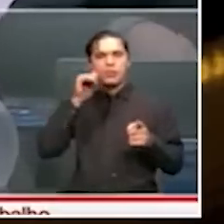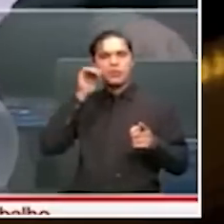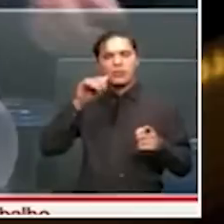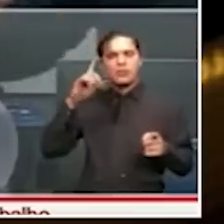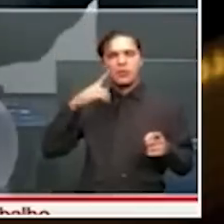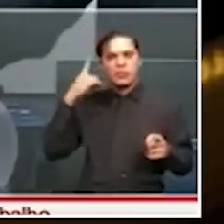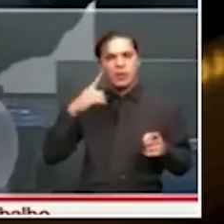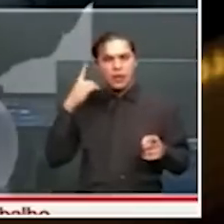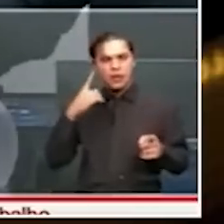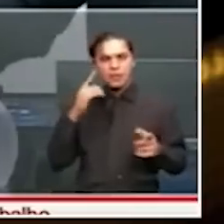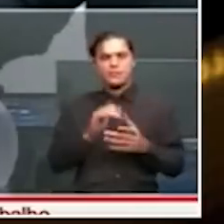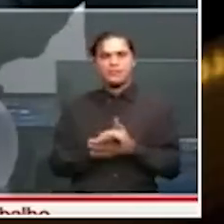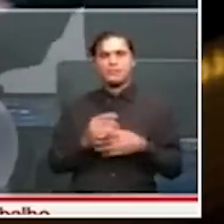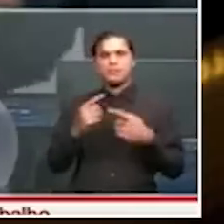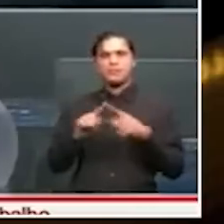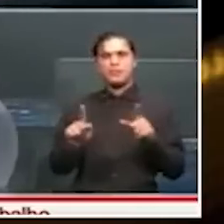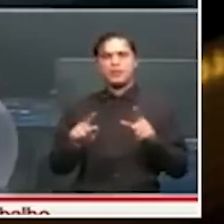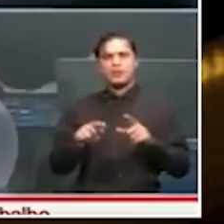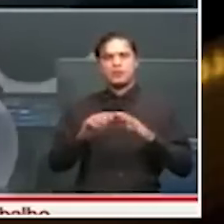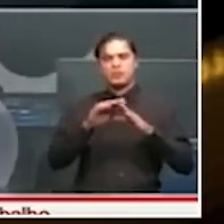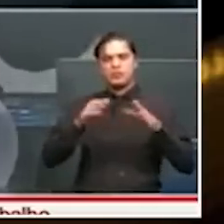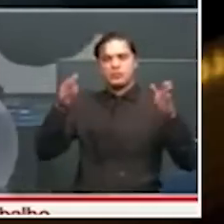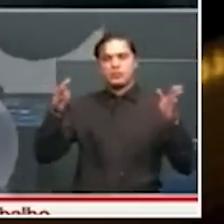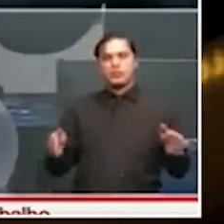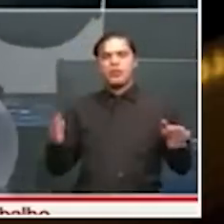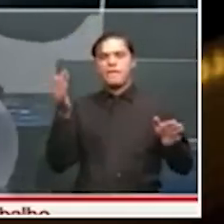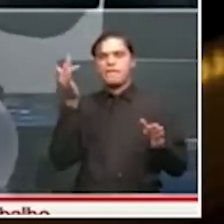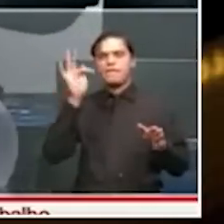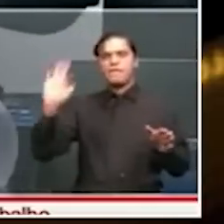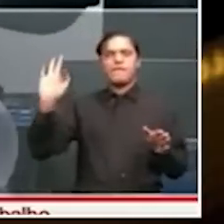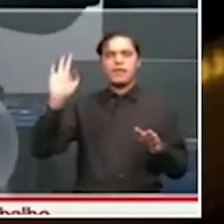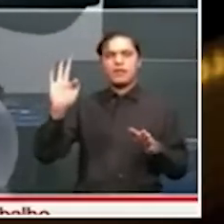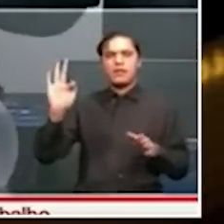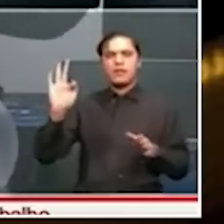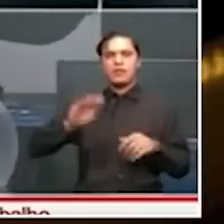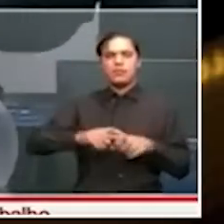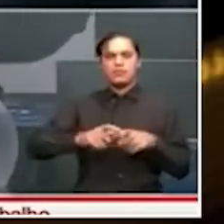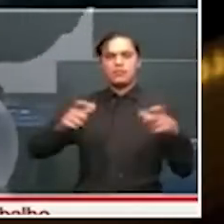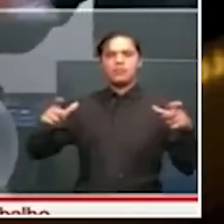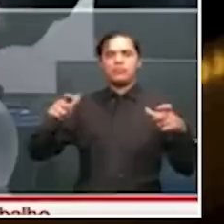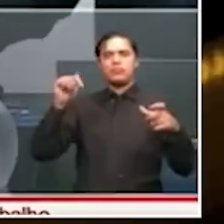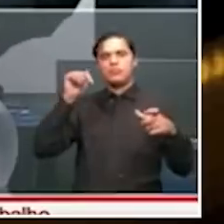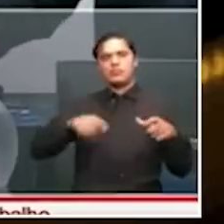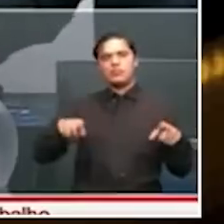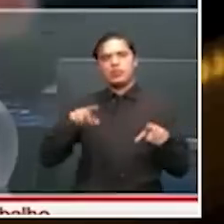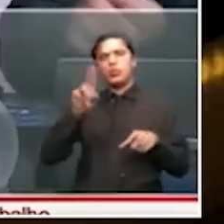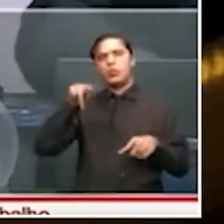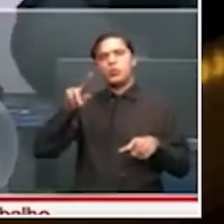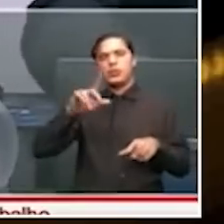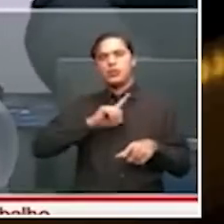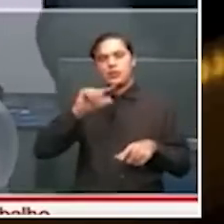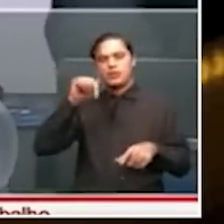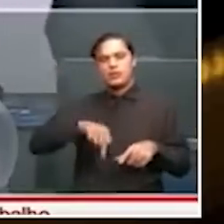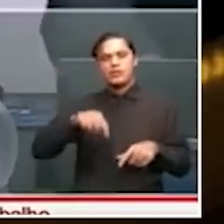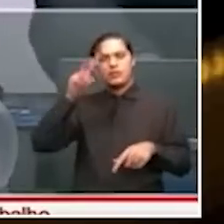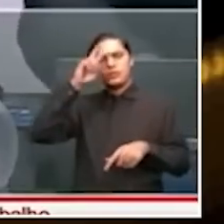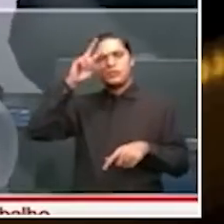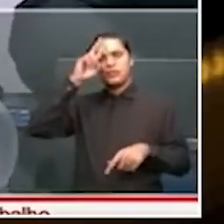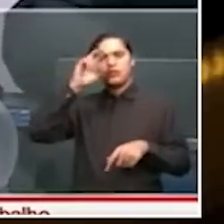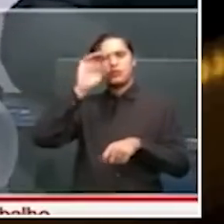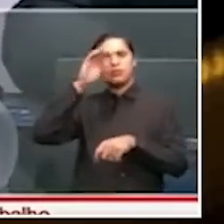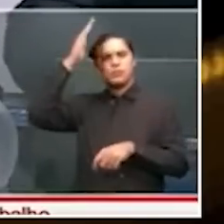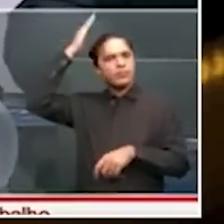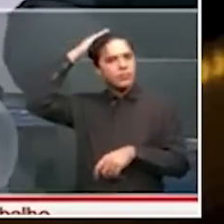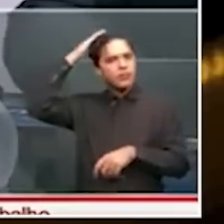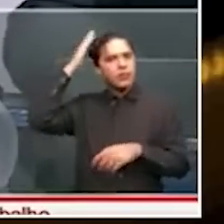com especialização em contabilidade, em administração pública, no próprio serviço público estadual, para ser